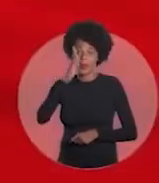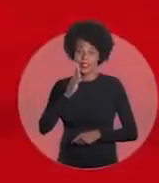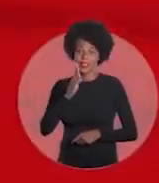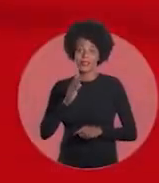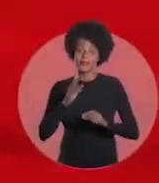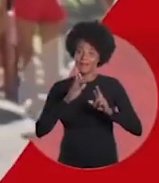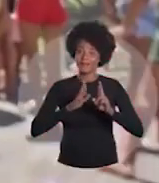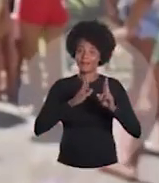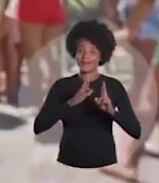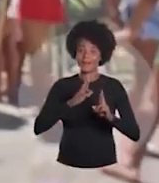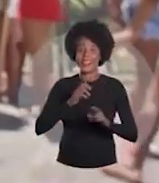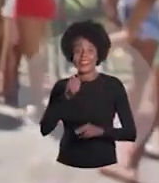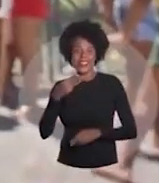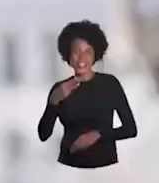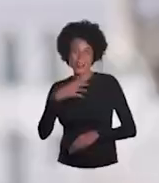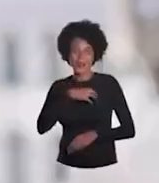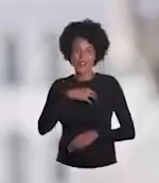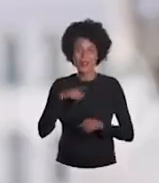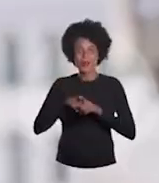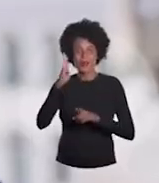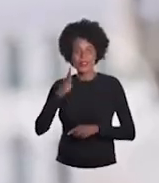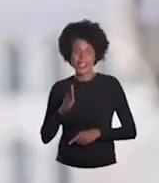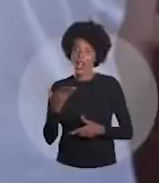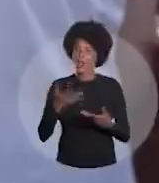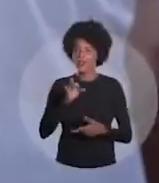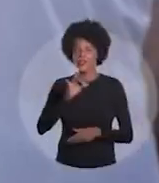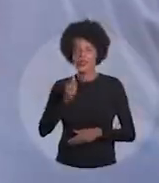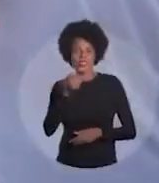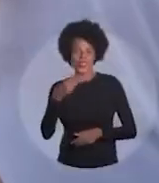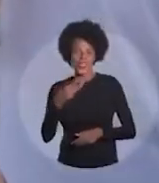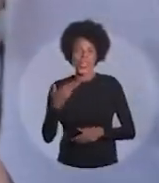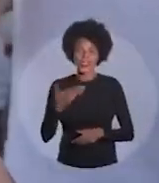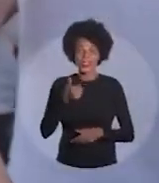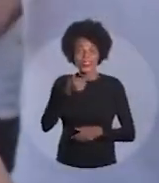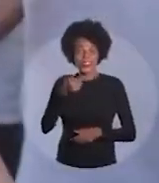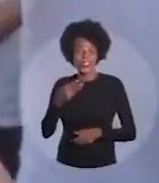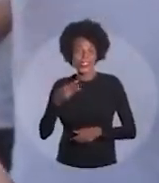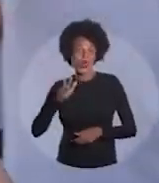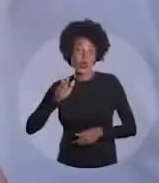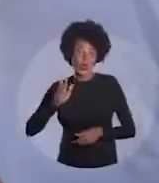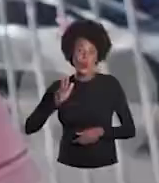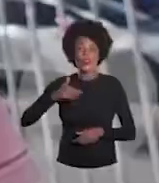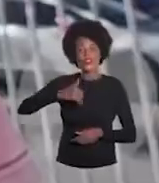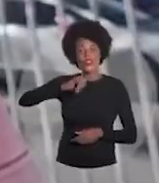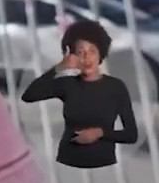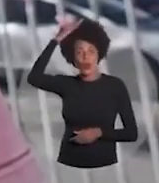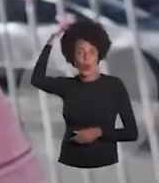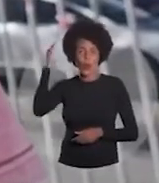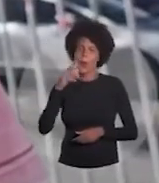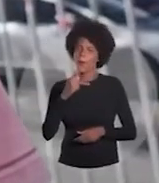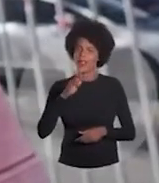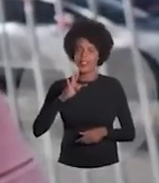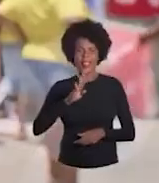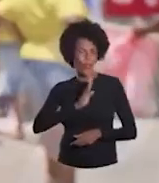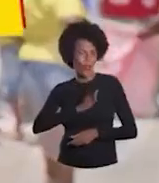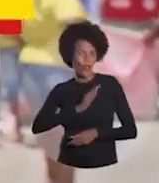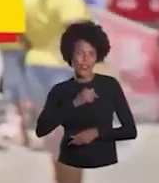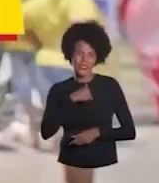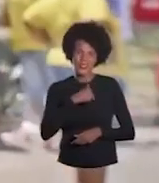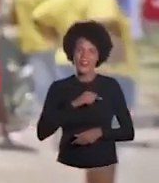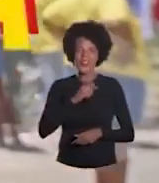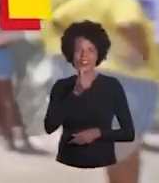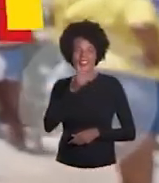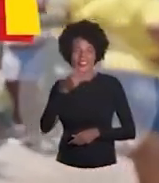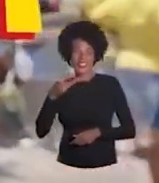esperança. 13 na Bahia, 13 no Brasil. Agora é só 13. É com 13, é com Lula, é com Jerônimo. PT no coração. 13